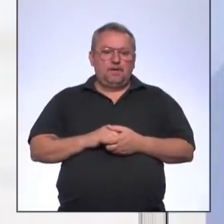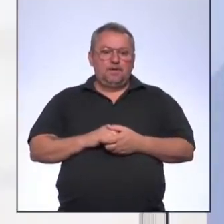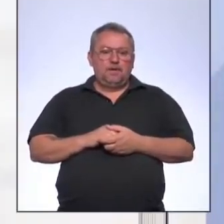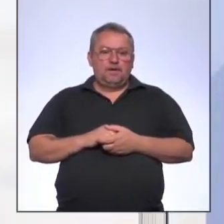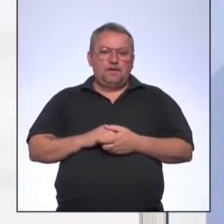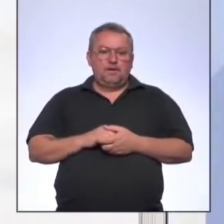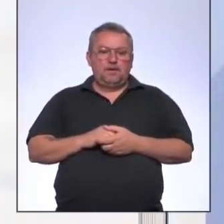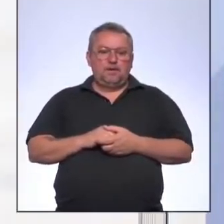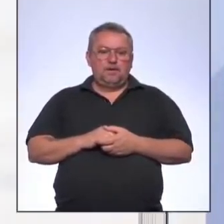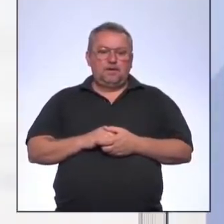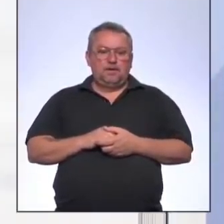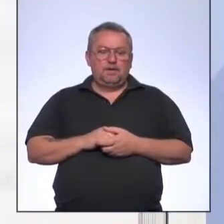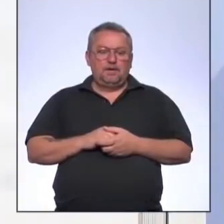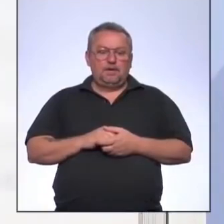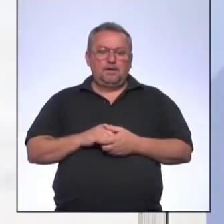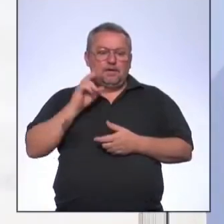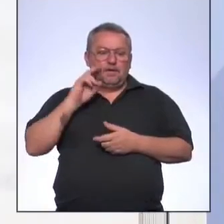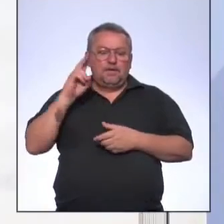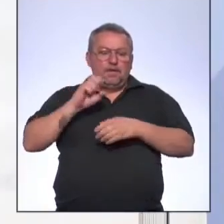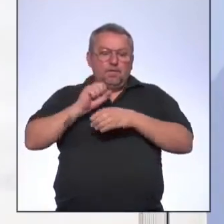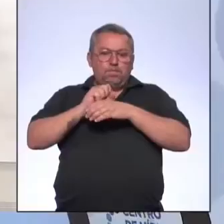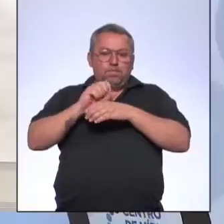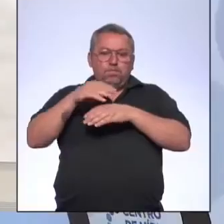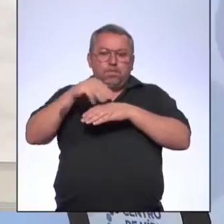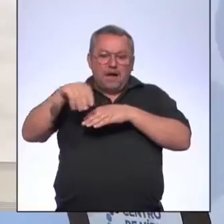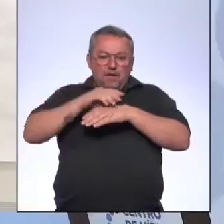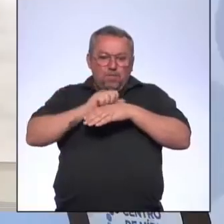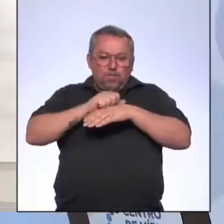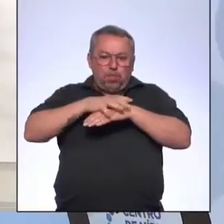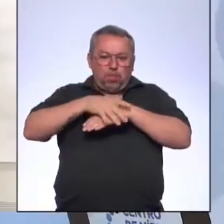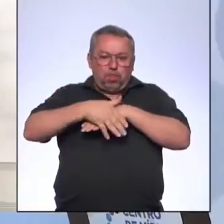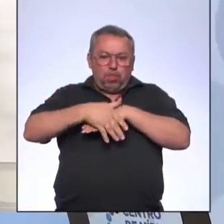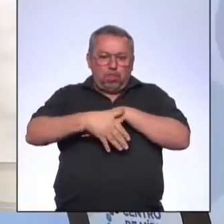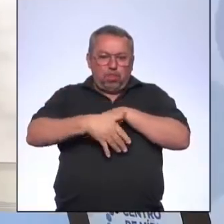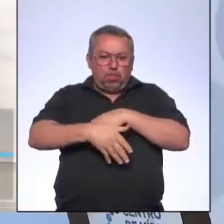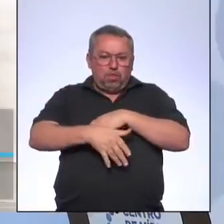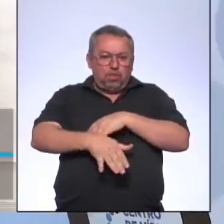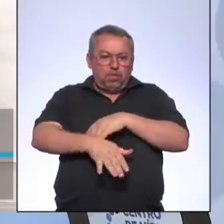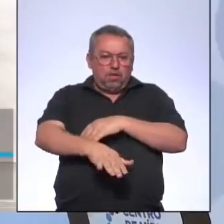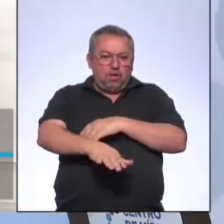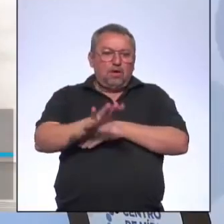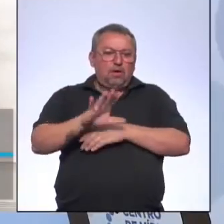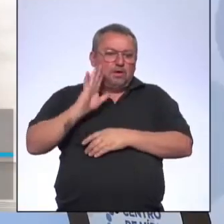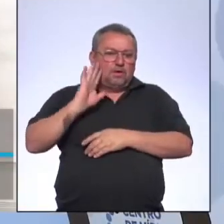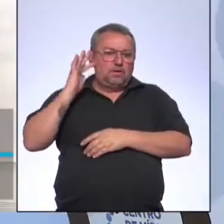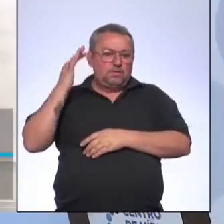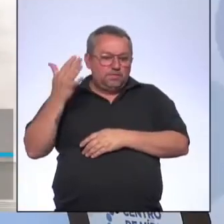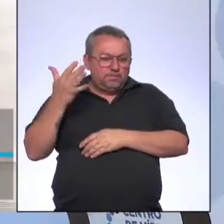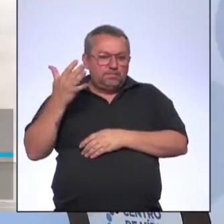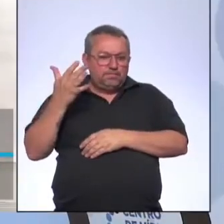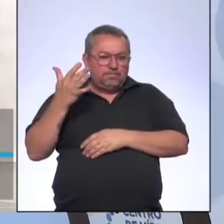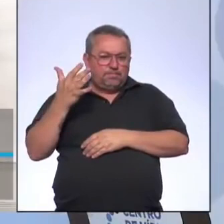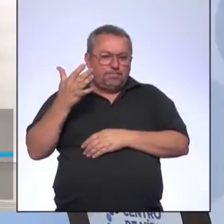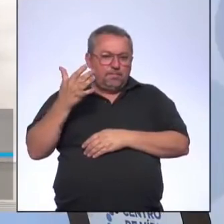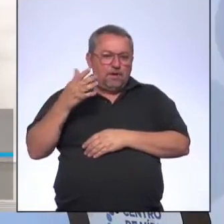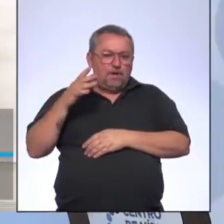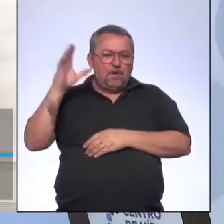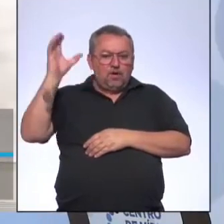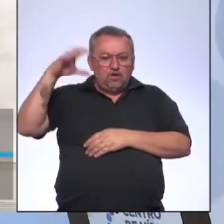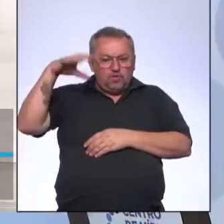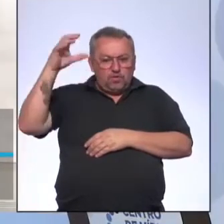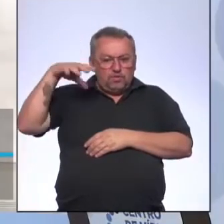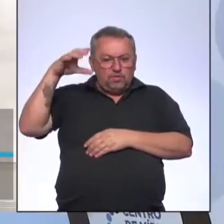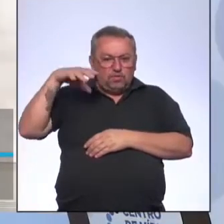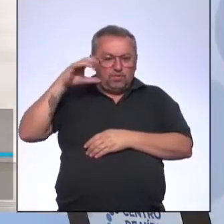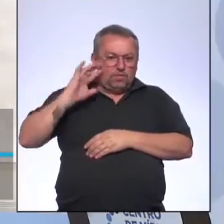Se vocês observarem, é um barranco. Então, aquilo ali mostra o quê? O que acontece muitas vezes, né? Chove bastante